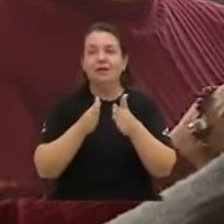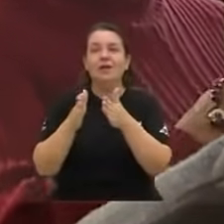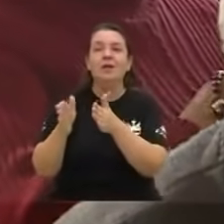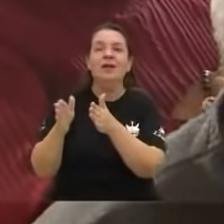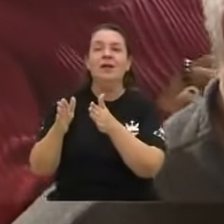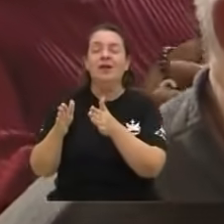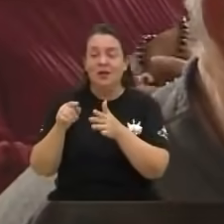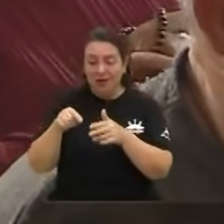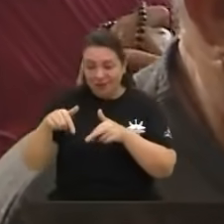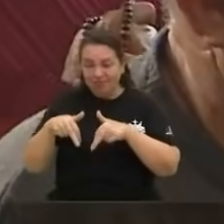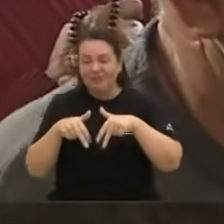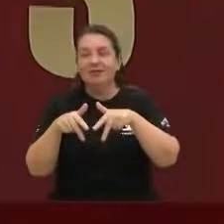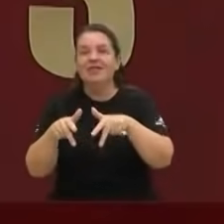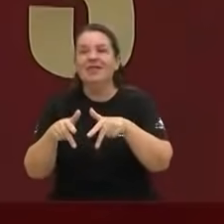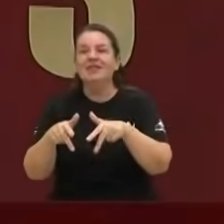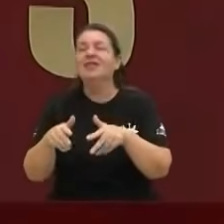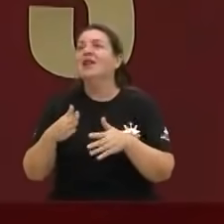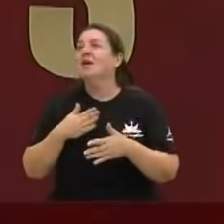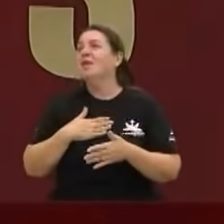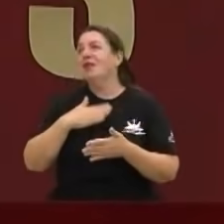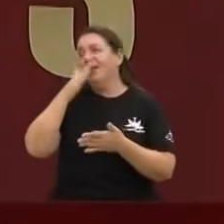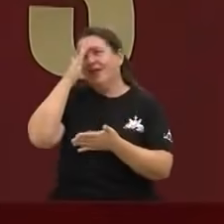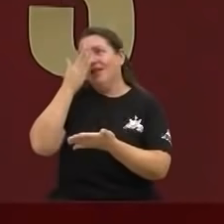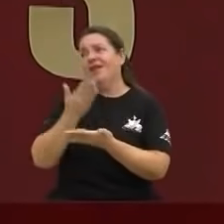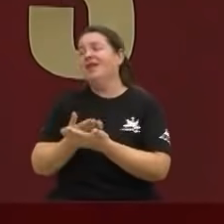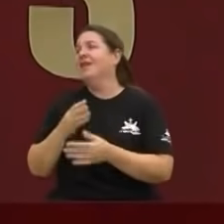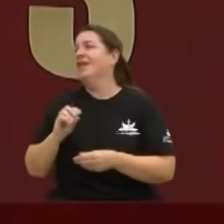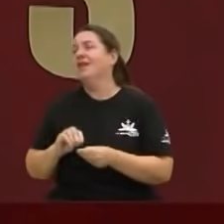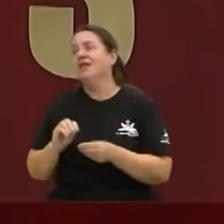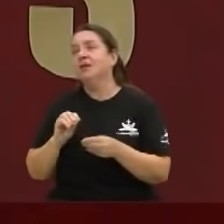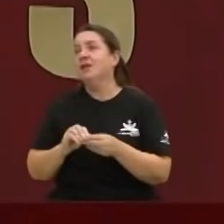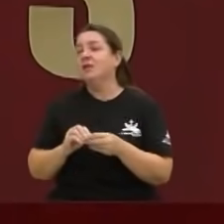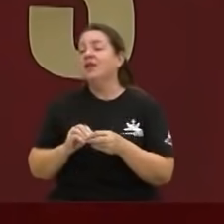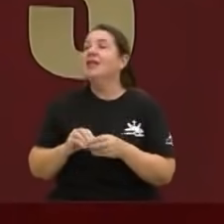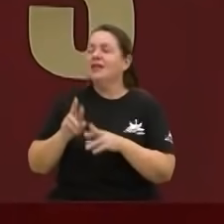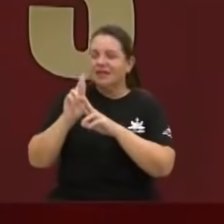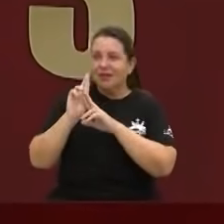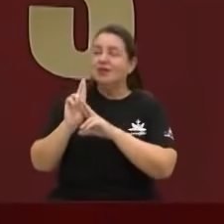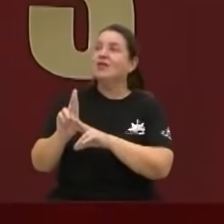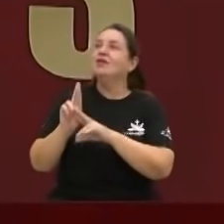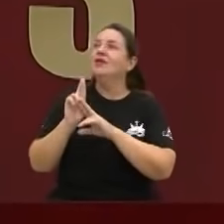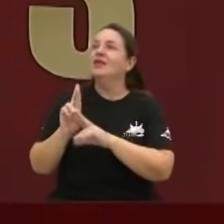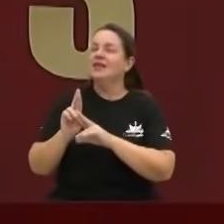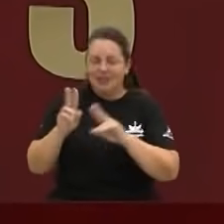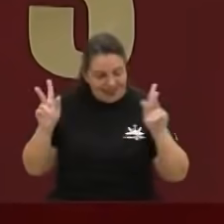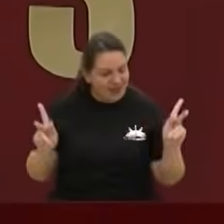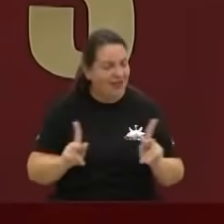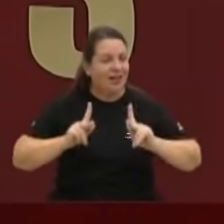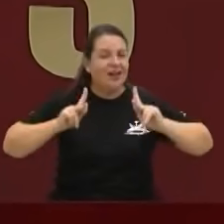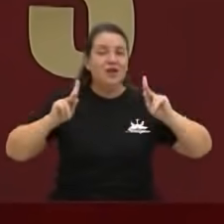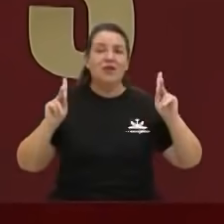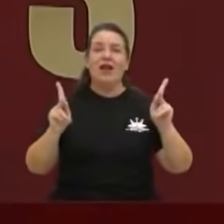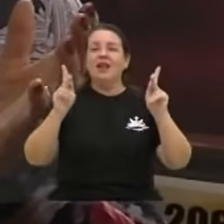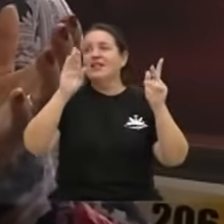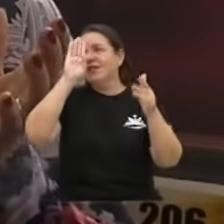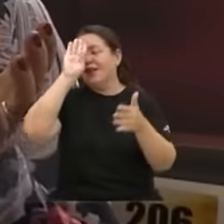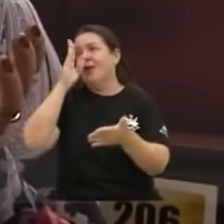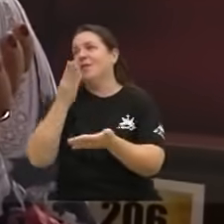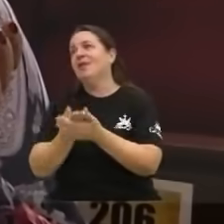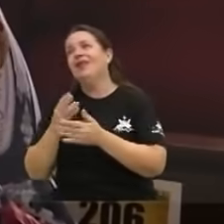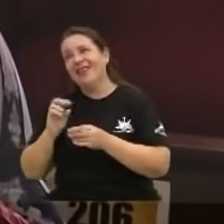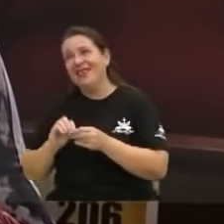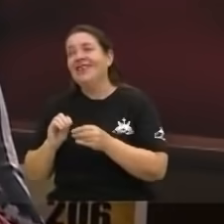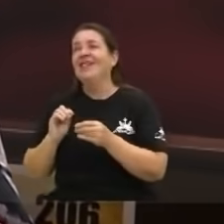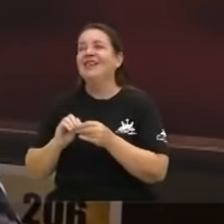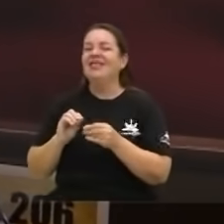a trilhar. Faça-me ter a esperança de vencer.